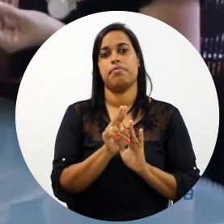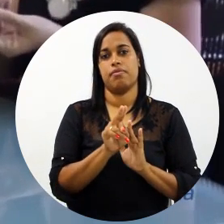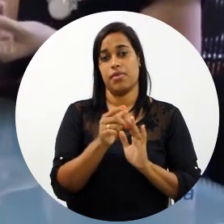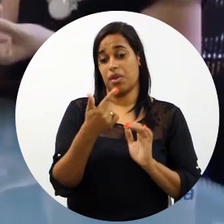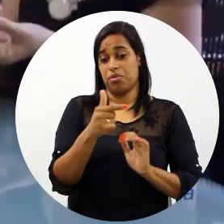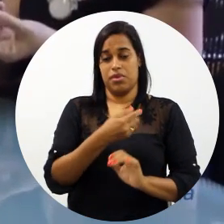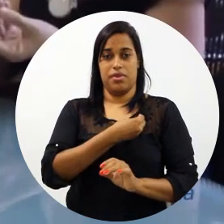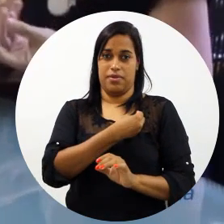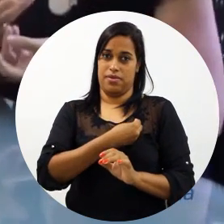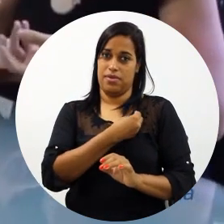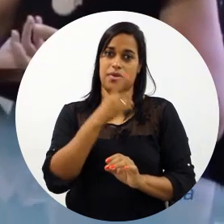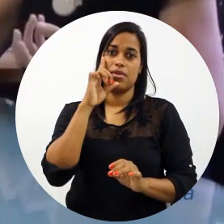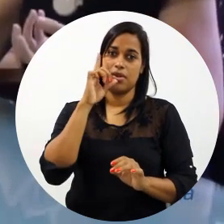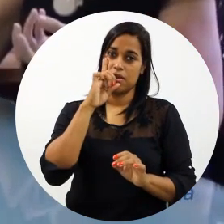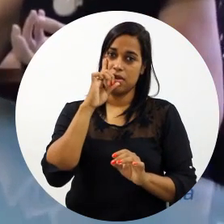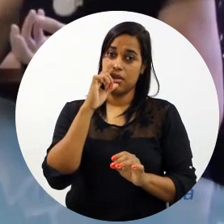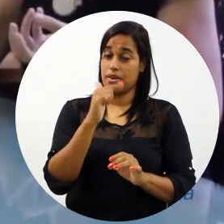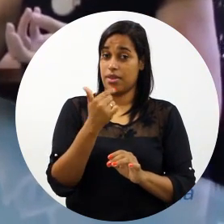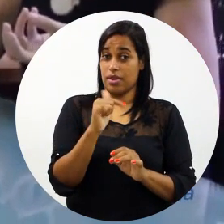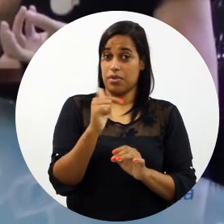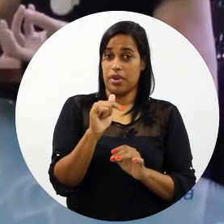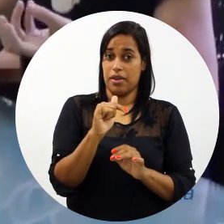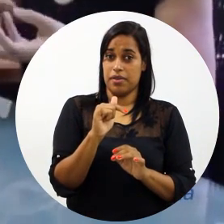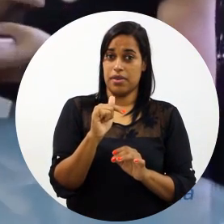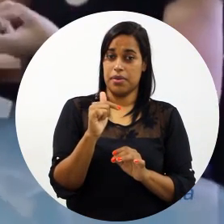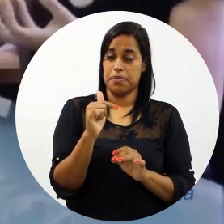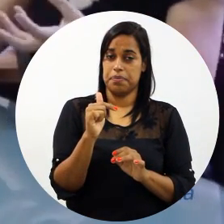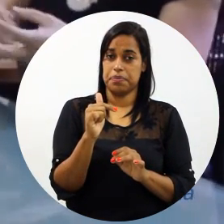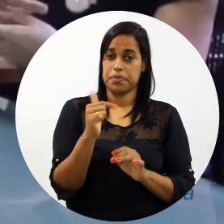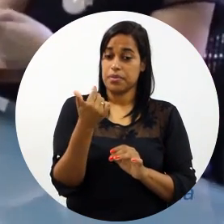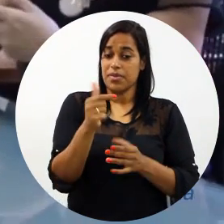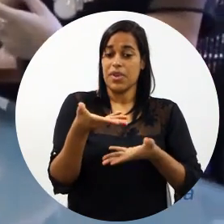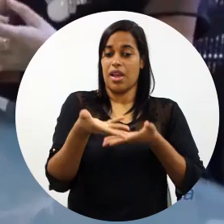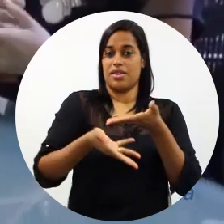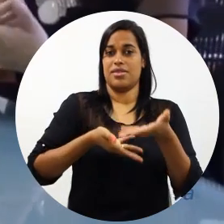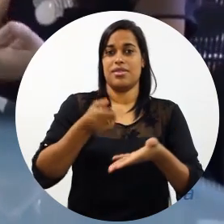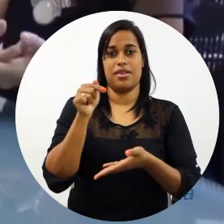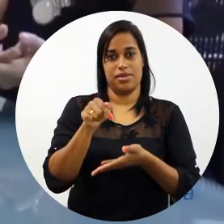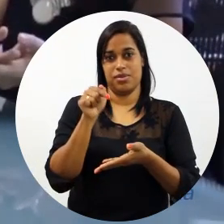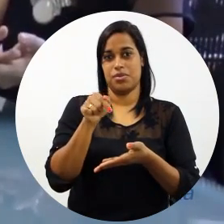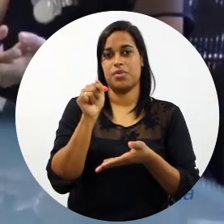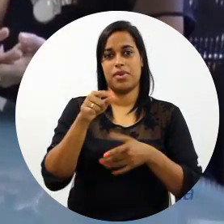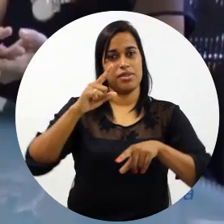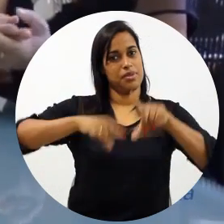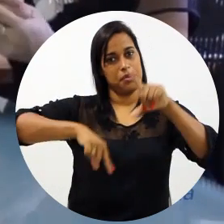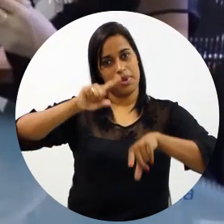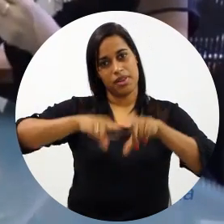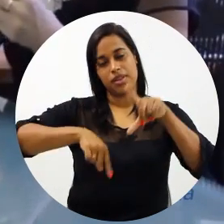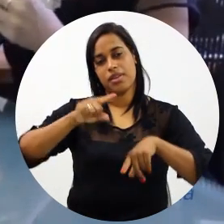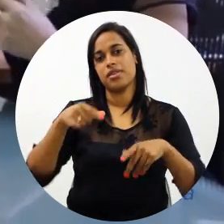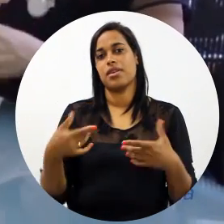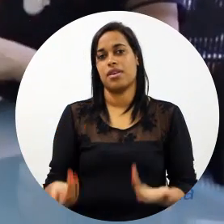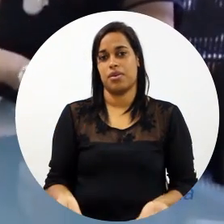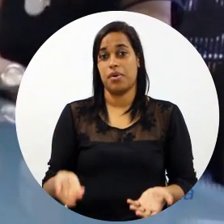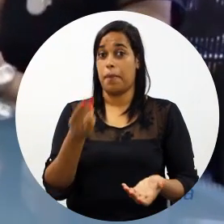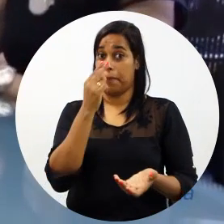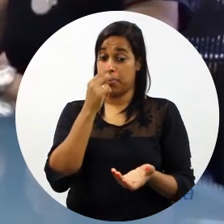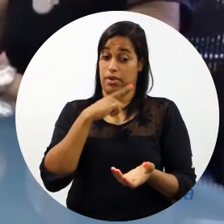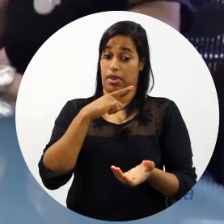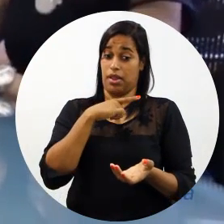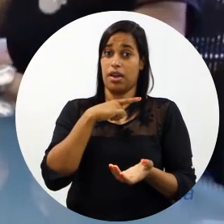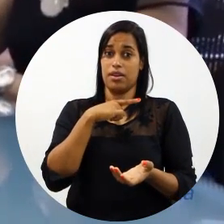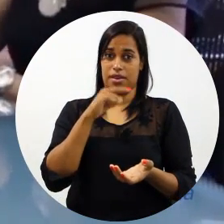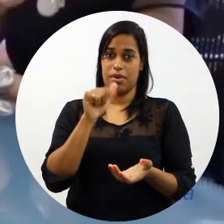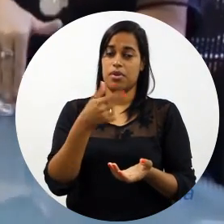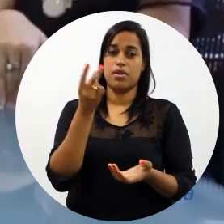com a vivência dele. Ele não teve acesso a esse tipo de equipamento. Então, mesmo que ele já